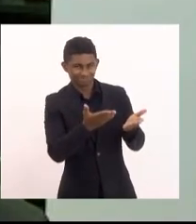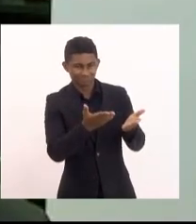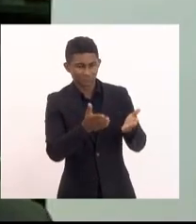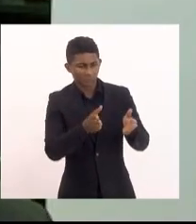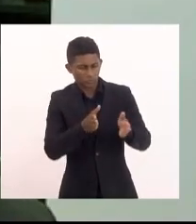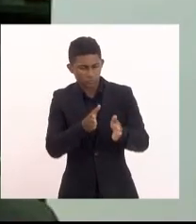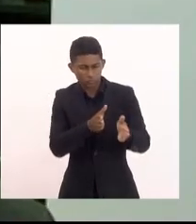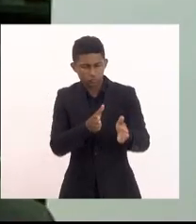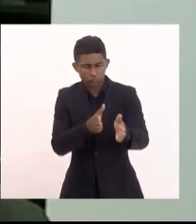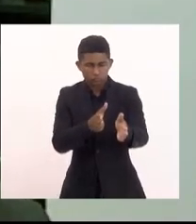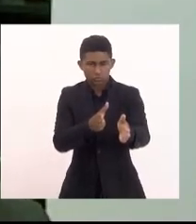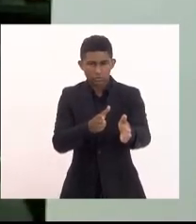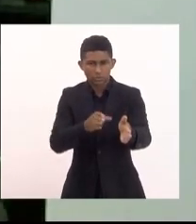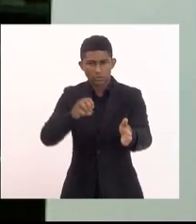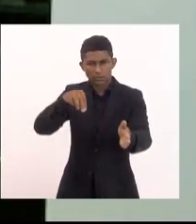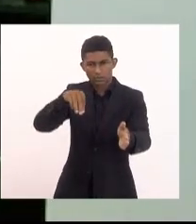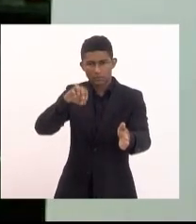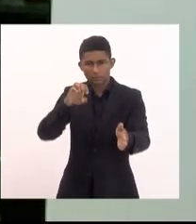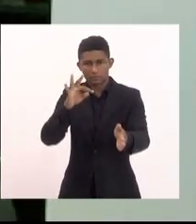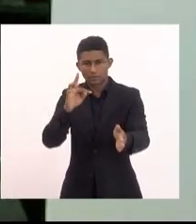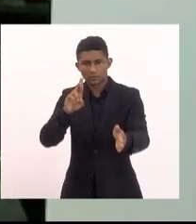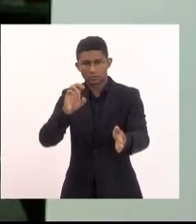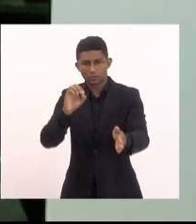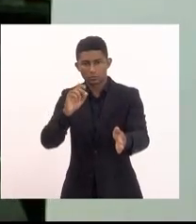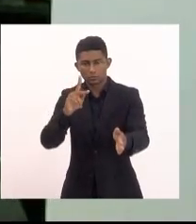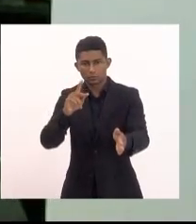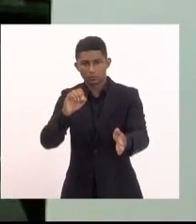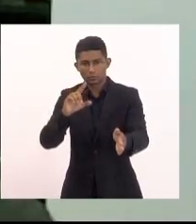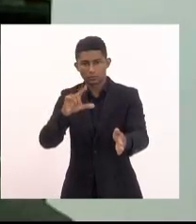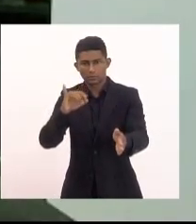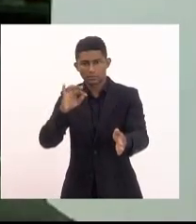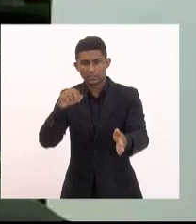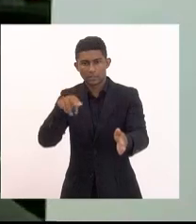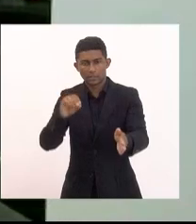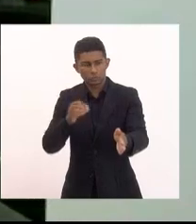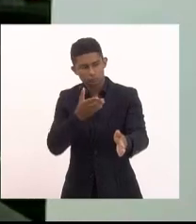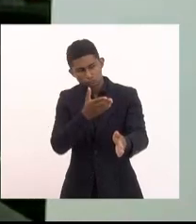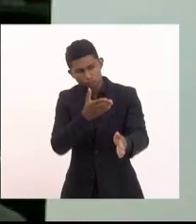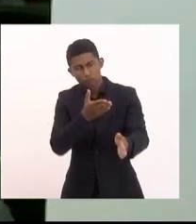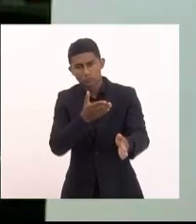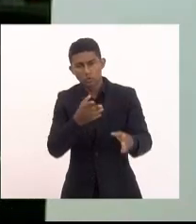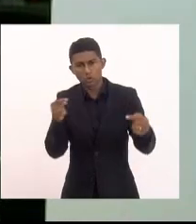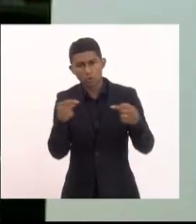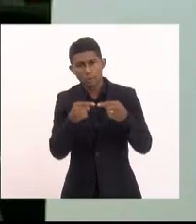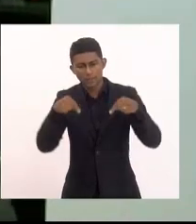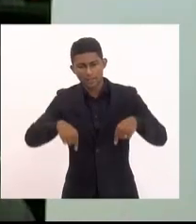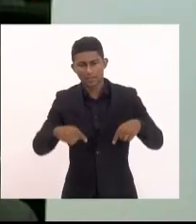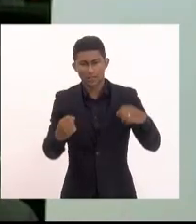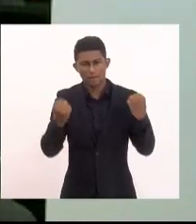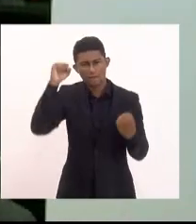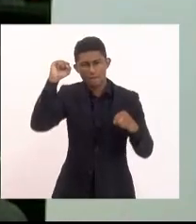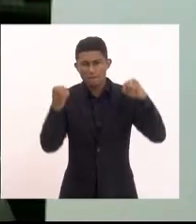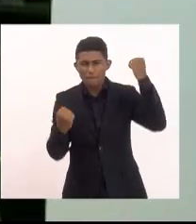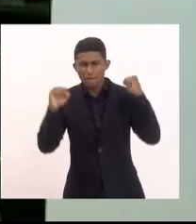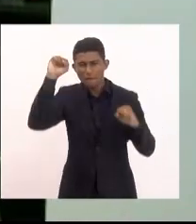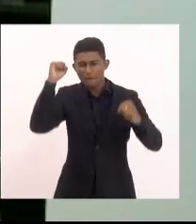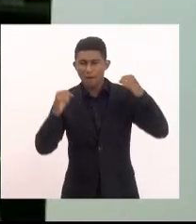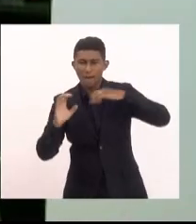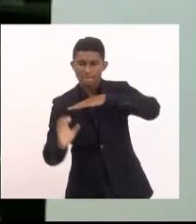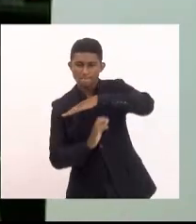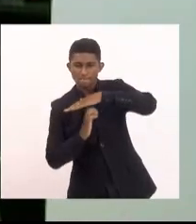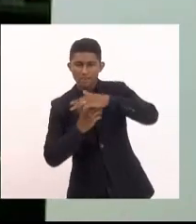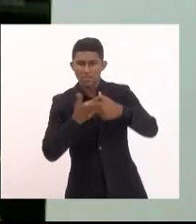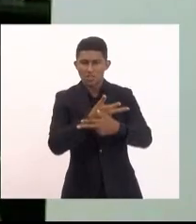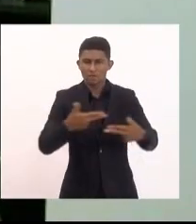metropolitano para o desenvolvimento industrial do Estado do Rio de Janeiro,